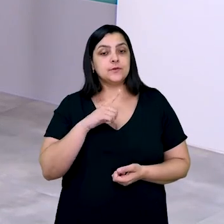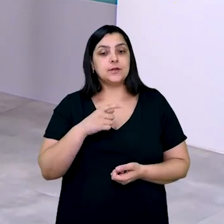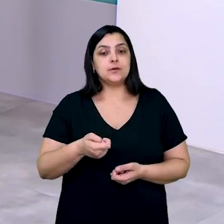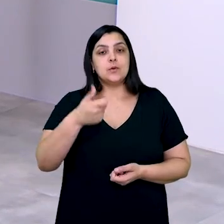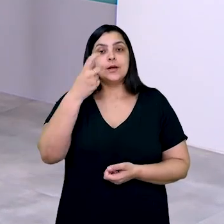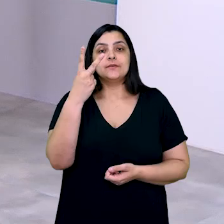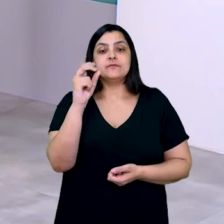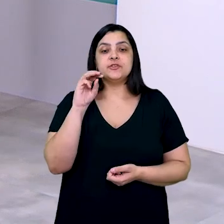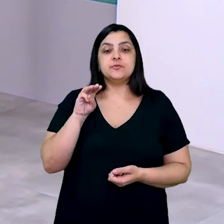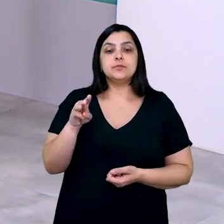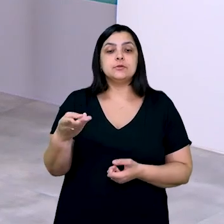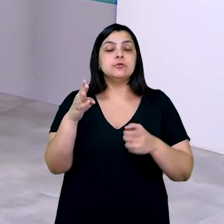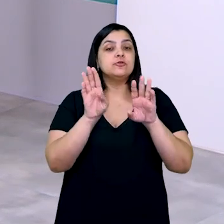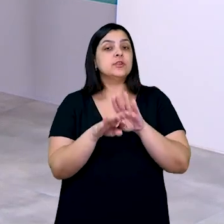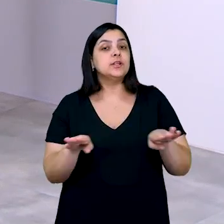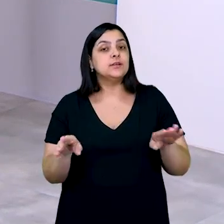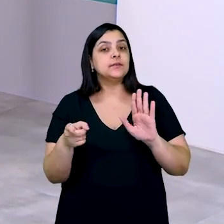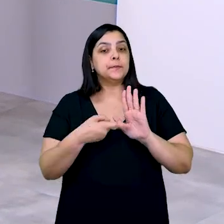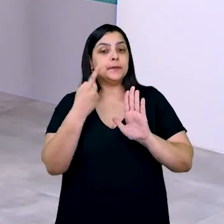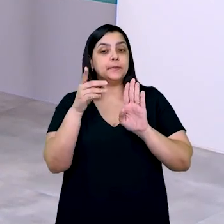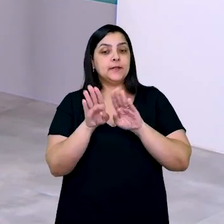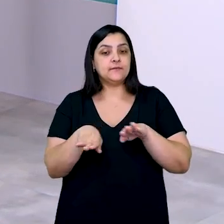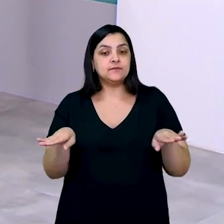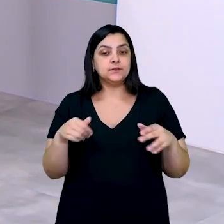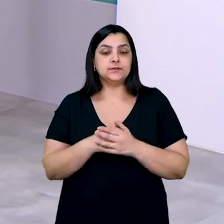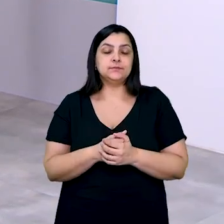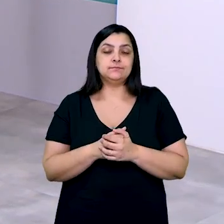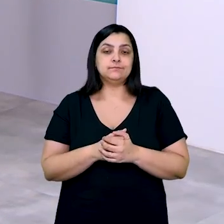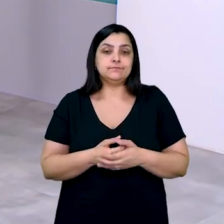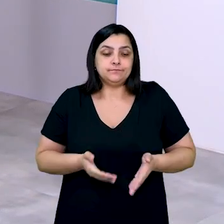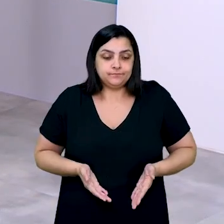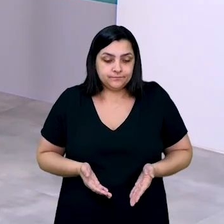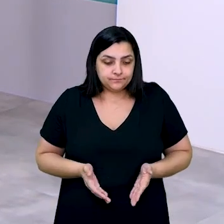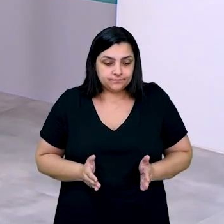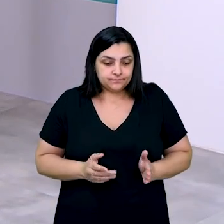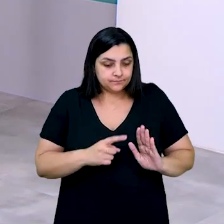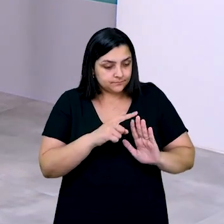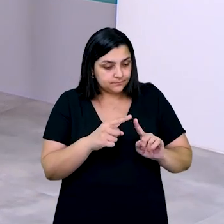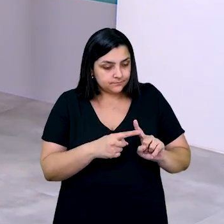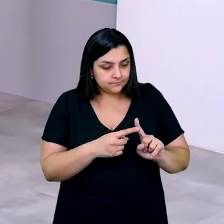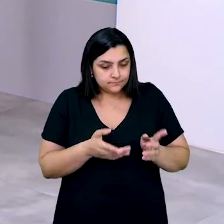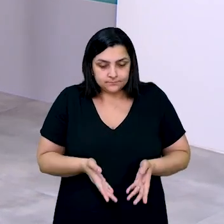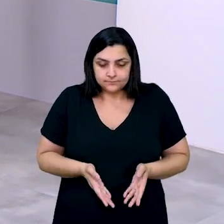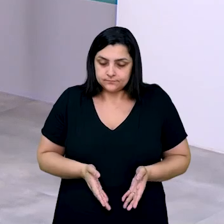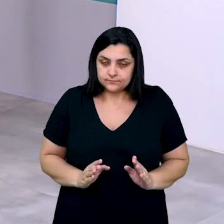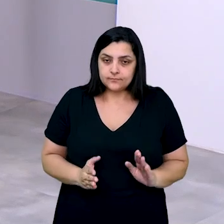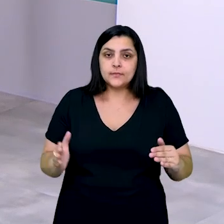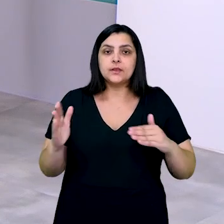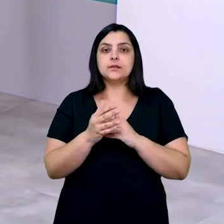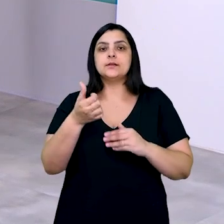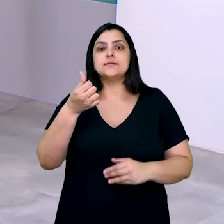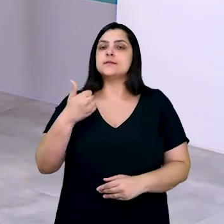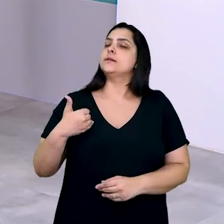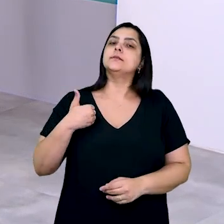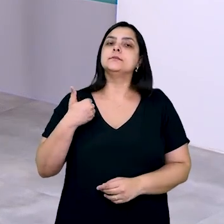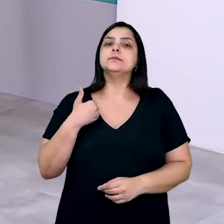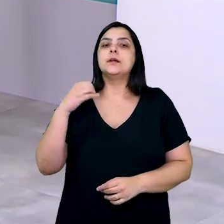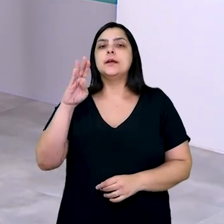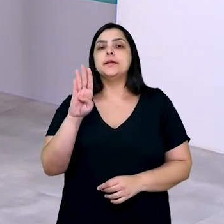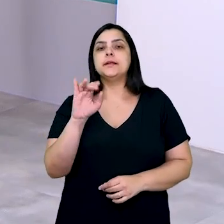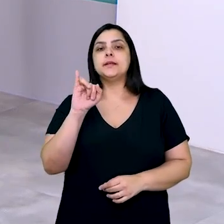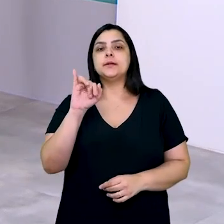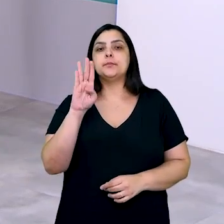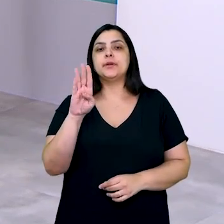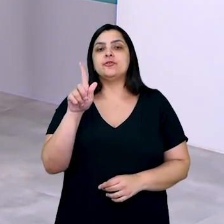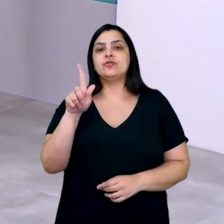O Brasil tem quase 20 milhões de crianças na primeira infância, período que vai da gestação até os 6 anos de idade. Os dados